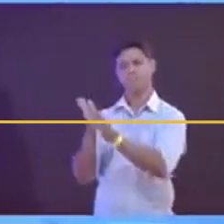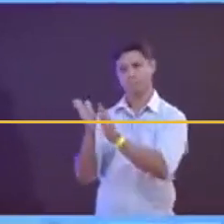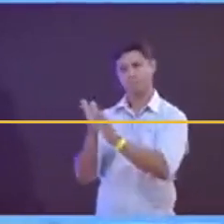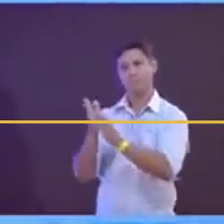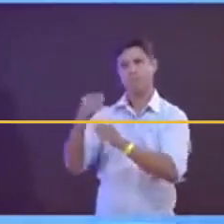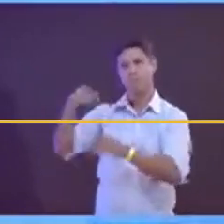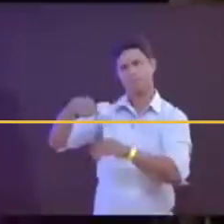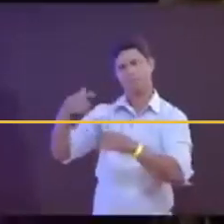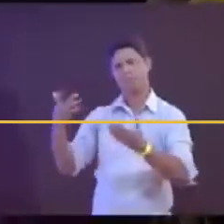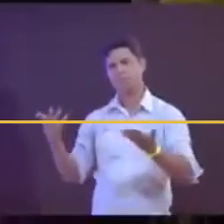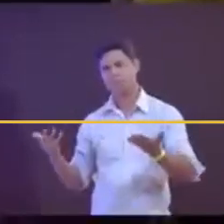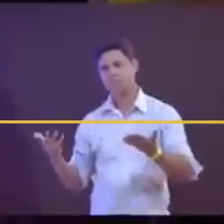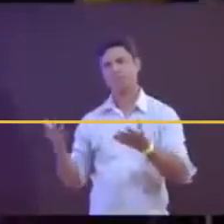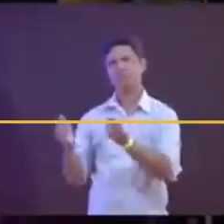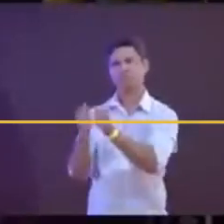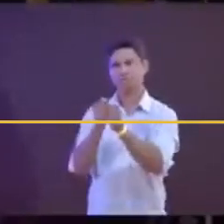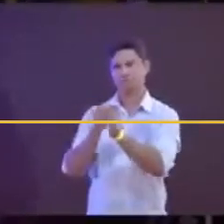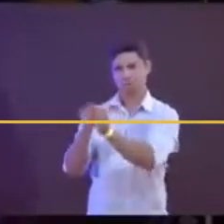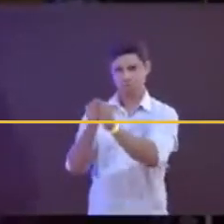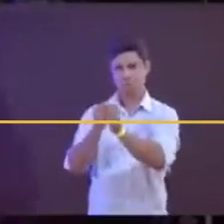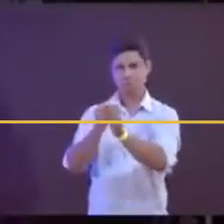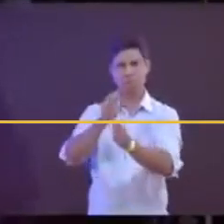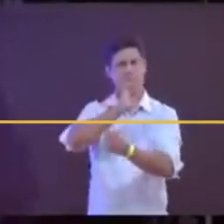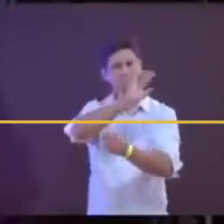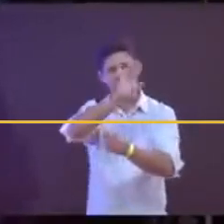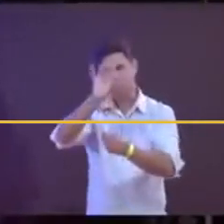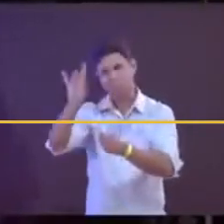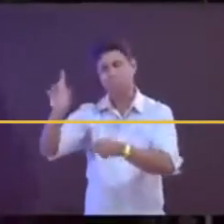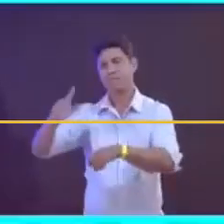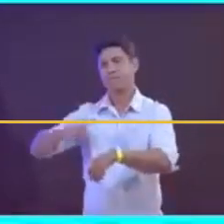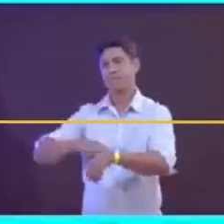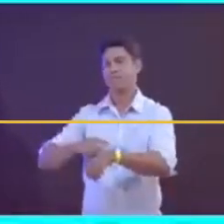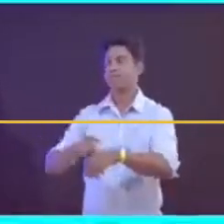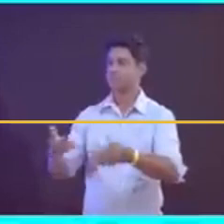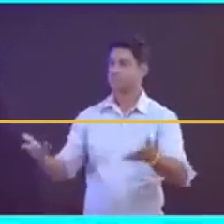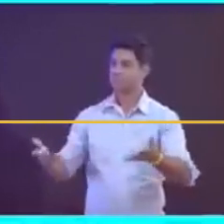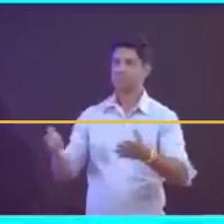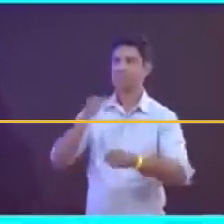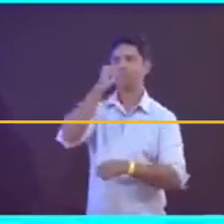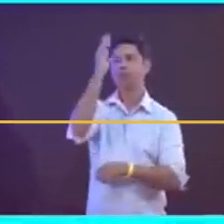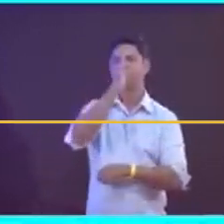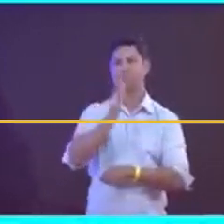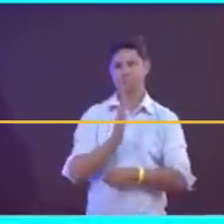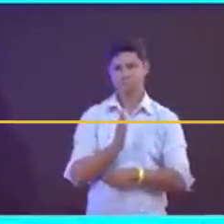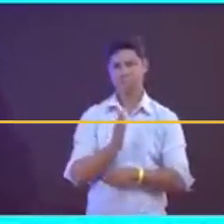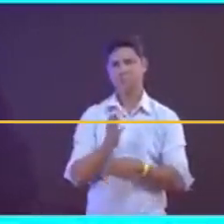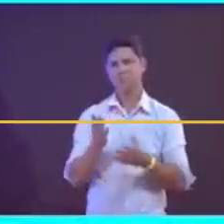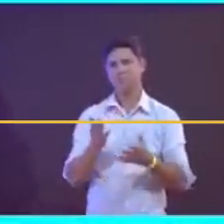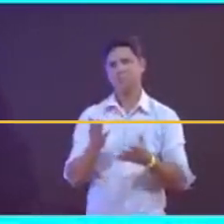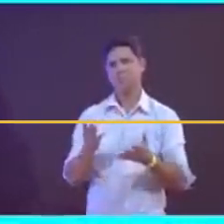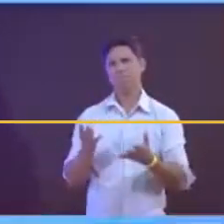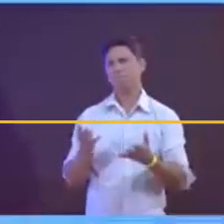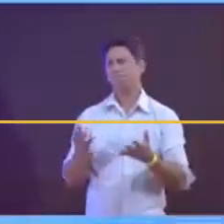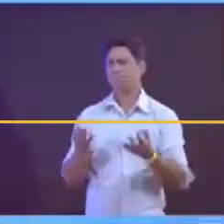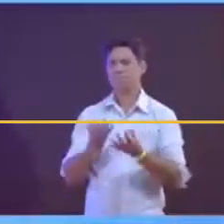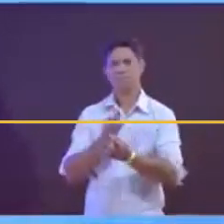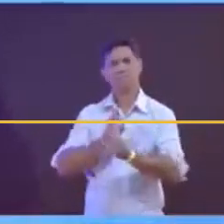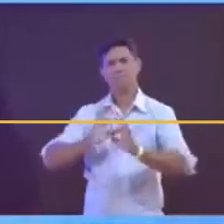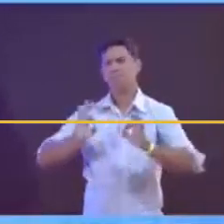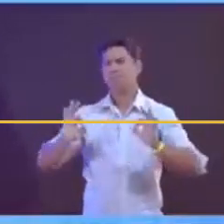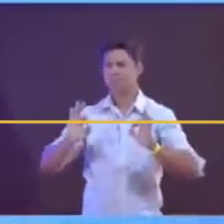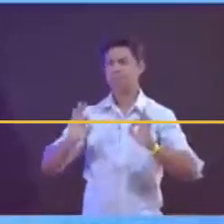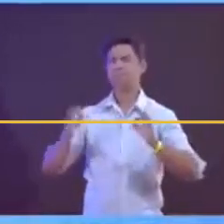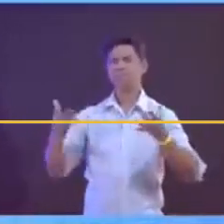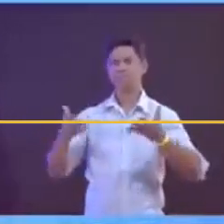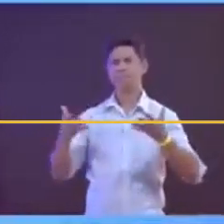aí junto com vocês nesse momento. O Brasil é um país fantástico e tenho certeza, com